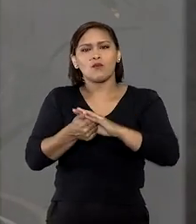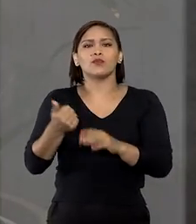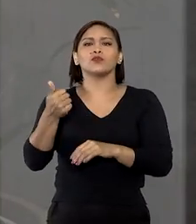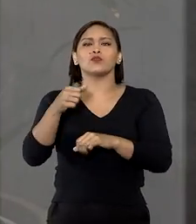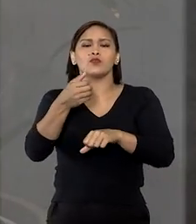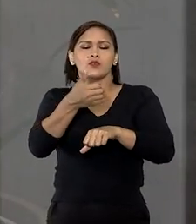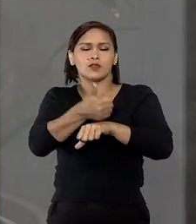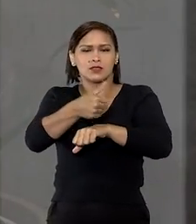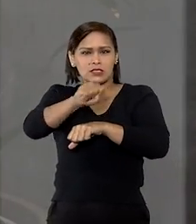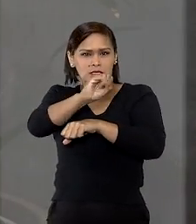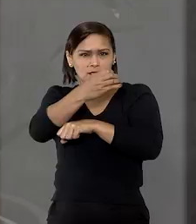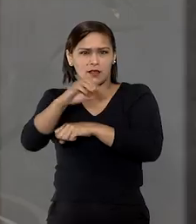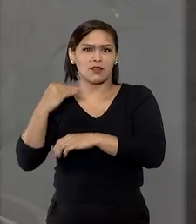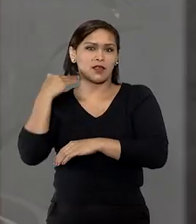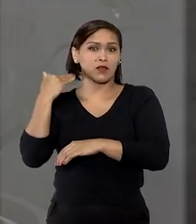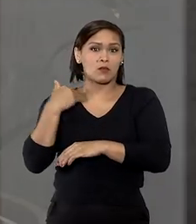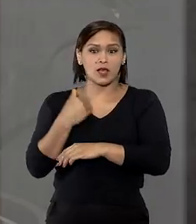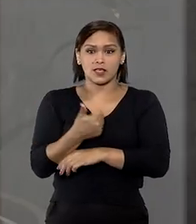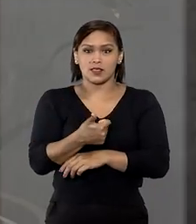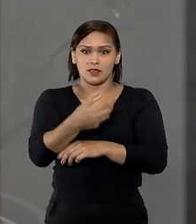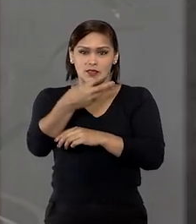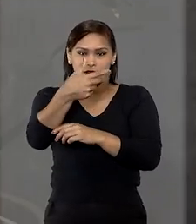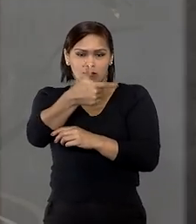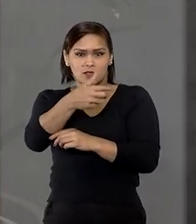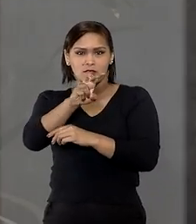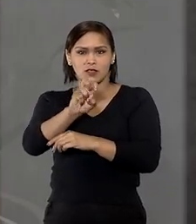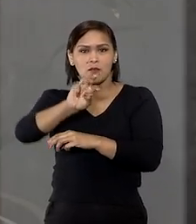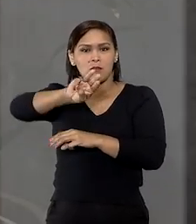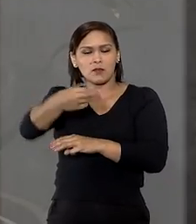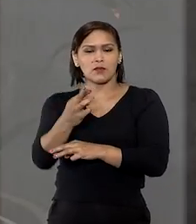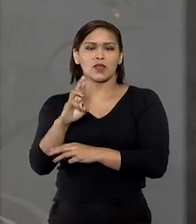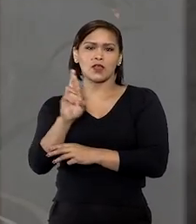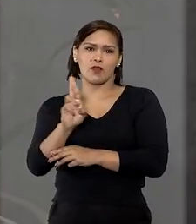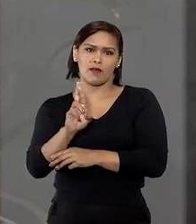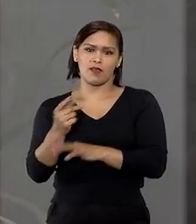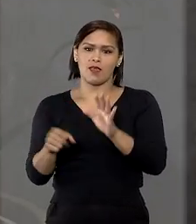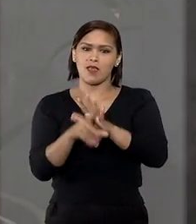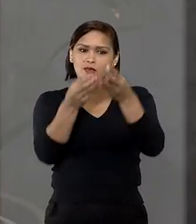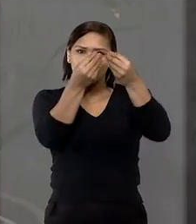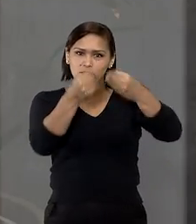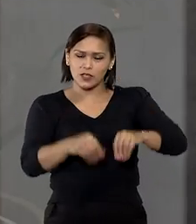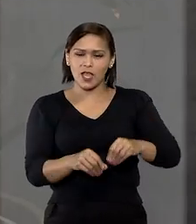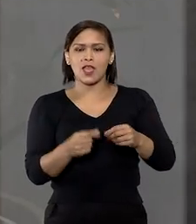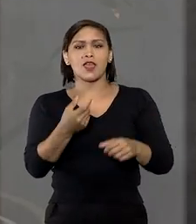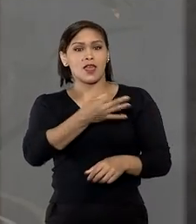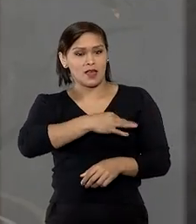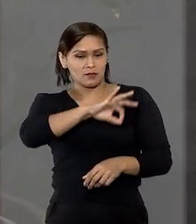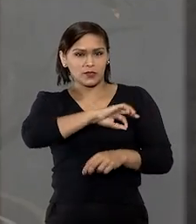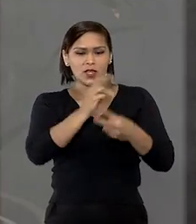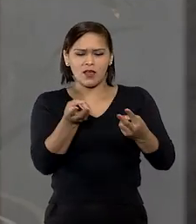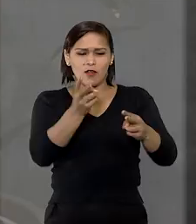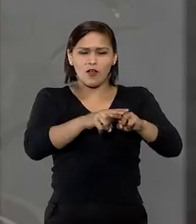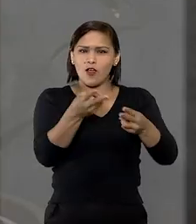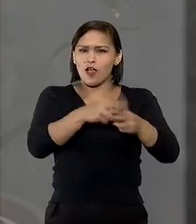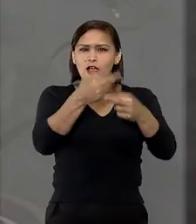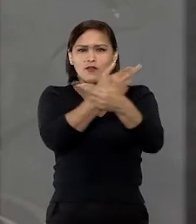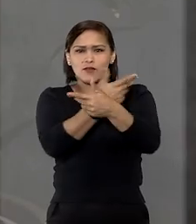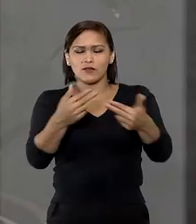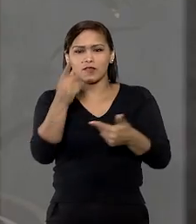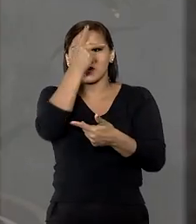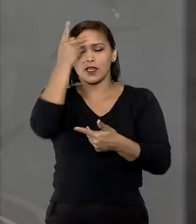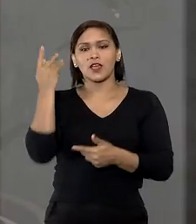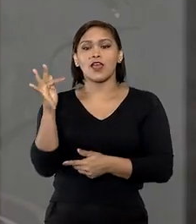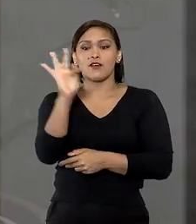Catarina com prejuízo estimado em 125 milhões de reais a polícia conseguiu prender vários suspeitos em